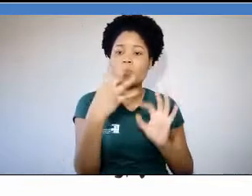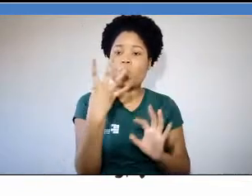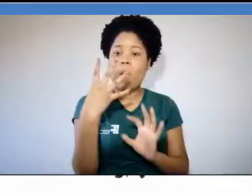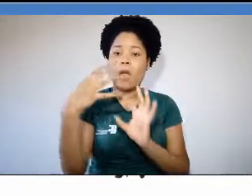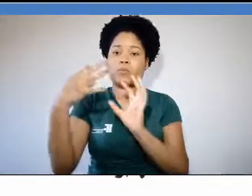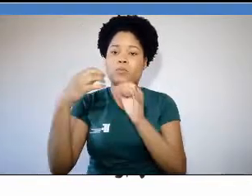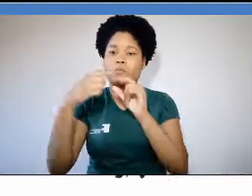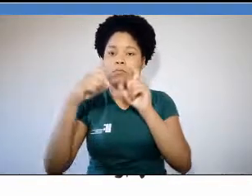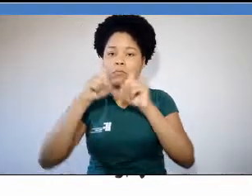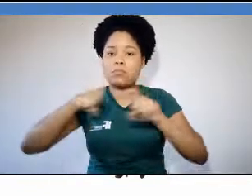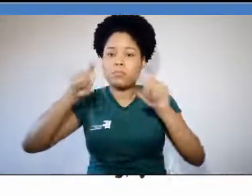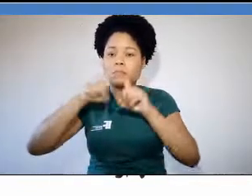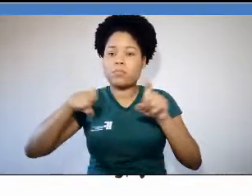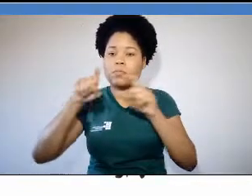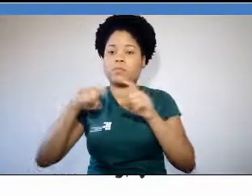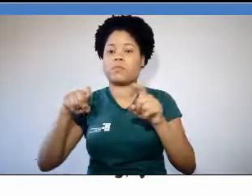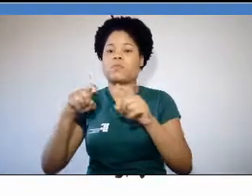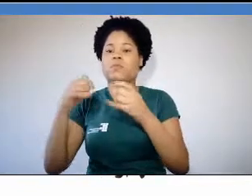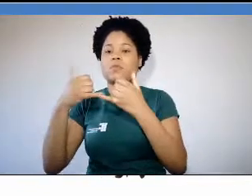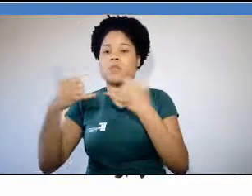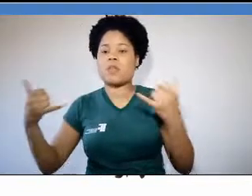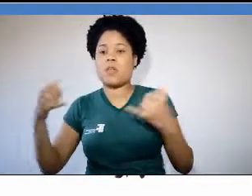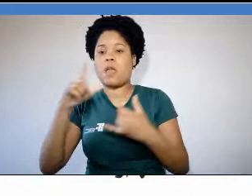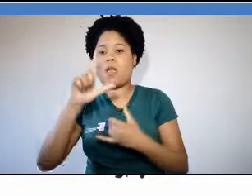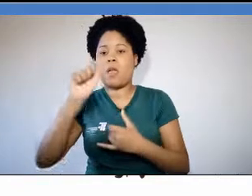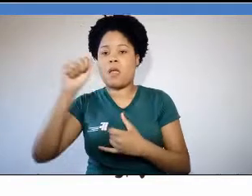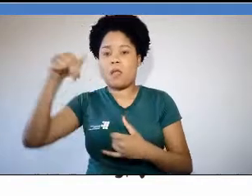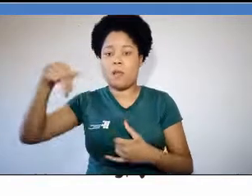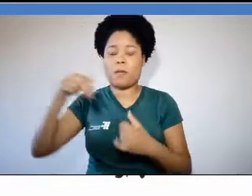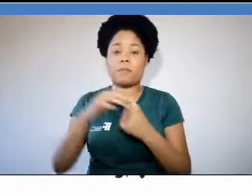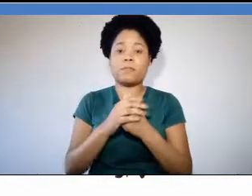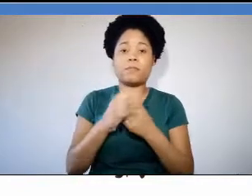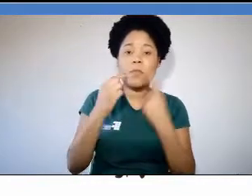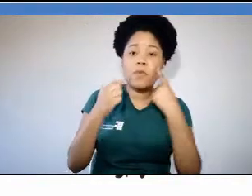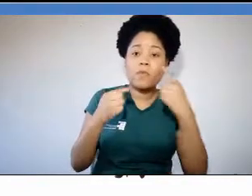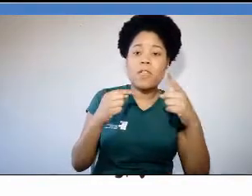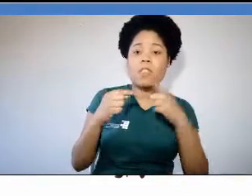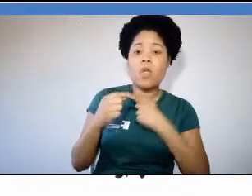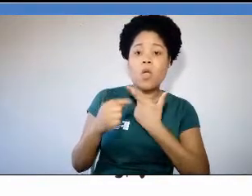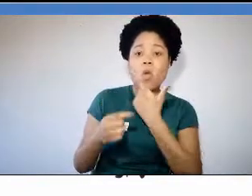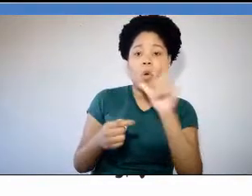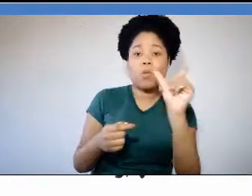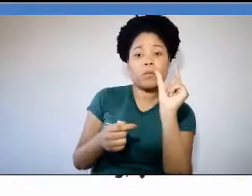4 computadores em rede local. Agora, observem que ele tem aqui